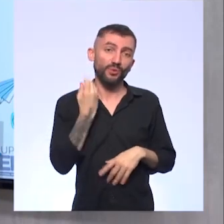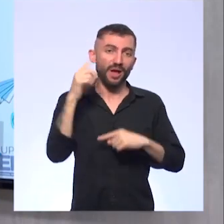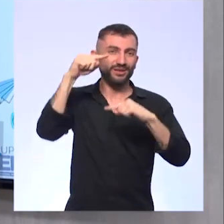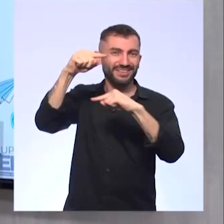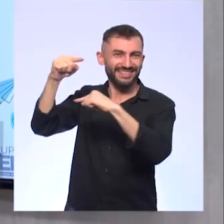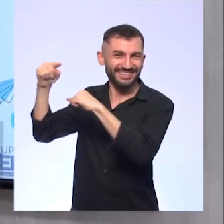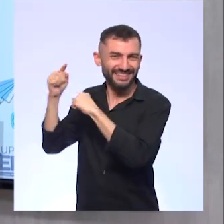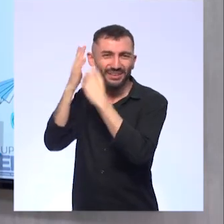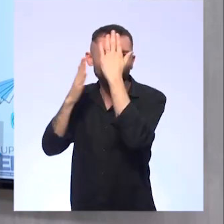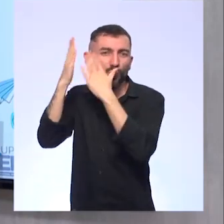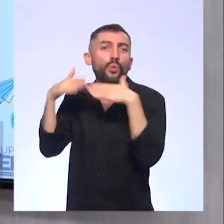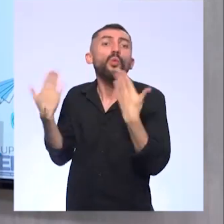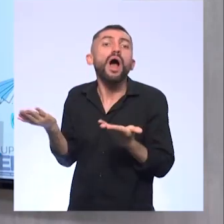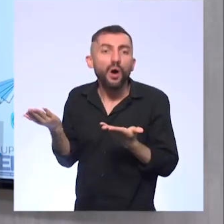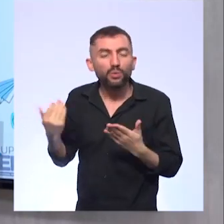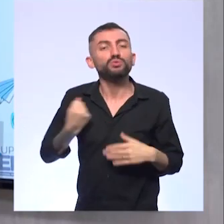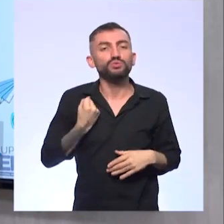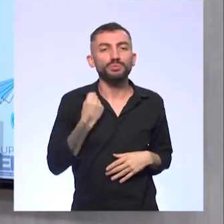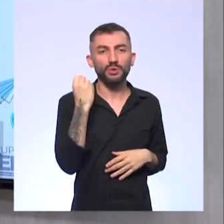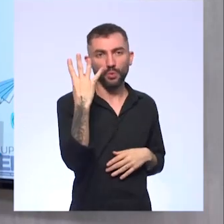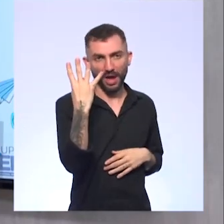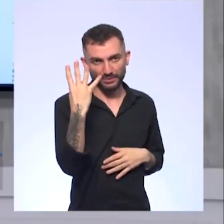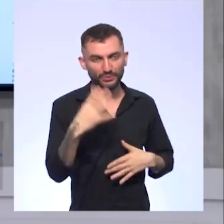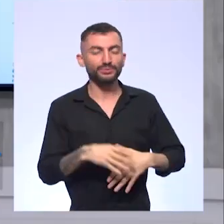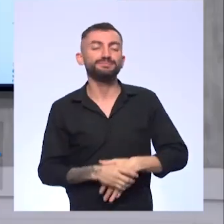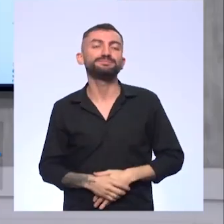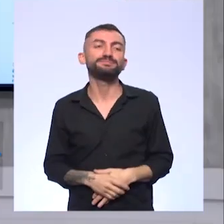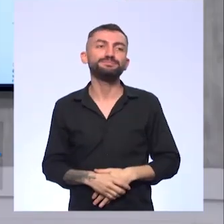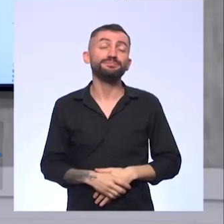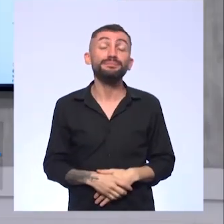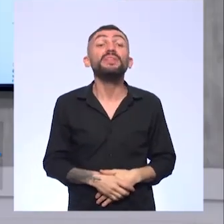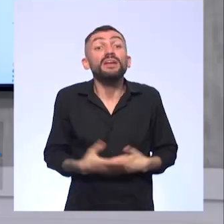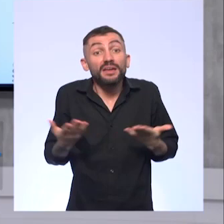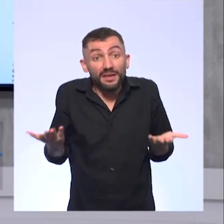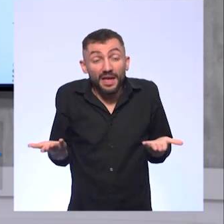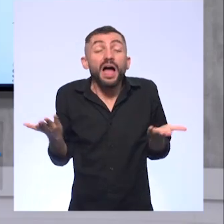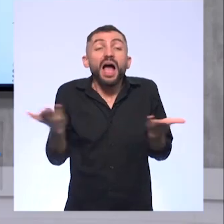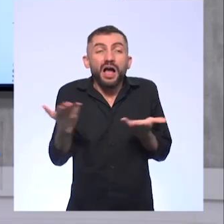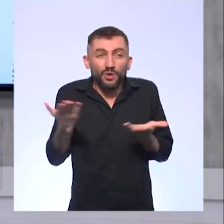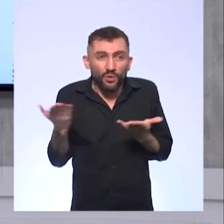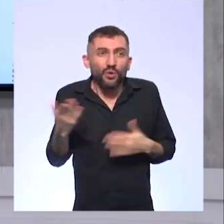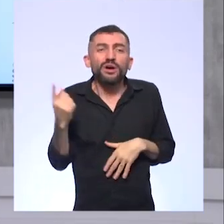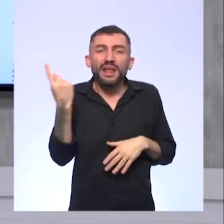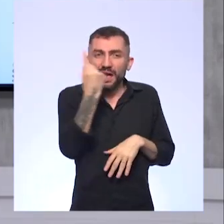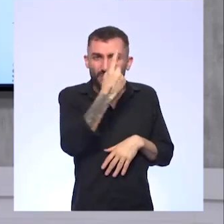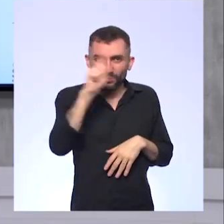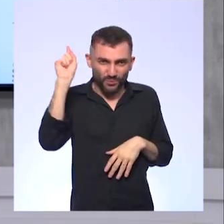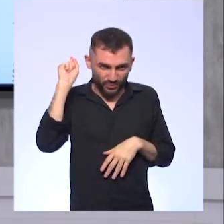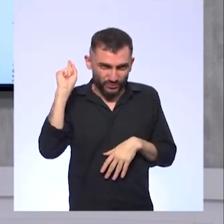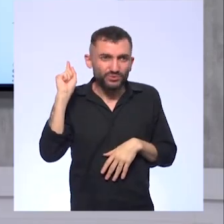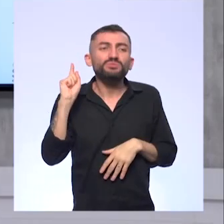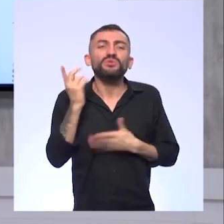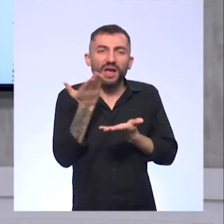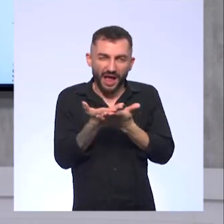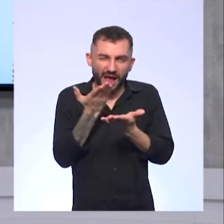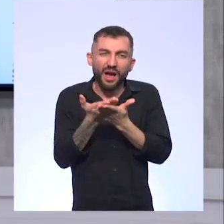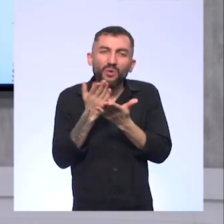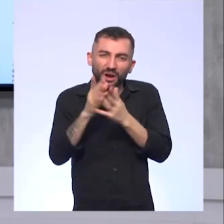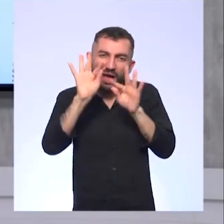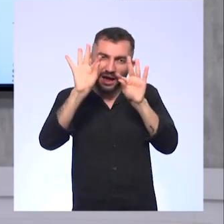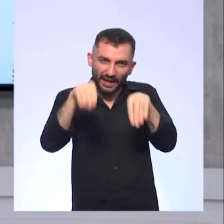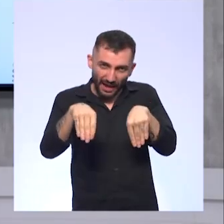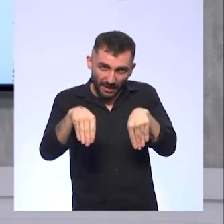solar quatro é o de maior proteção Então os amigos nós estamos aqui no finalzinho da nossa aula e eu postaria